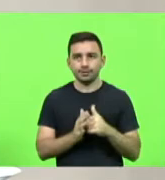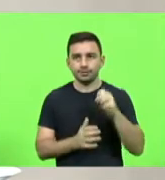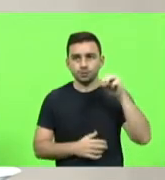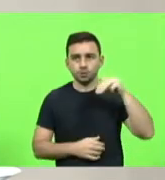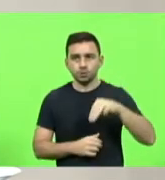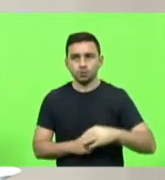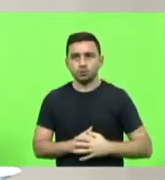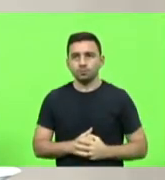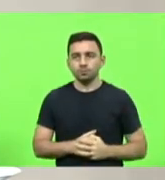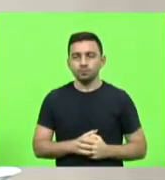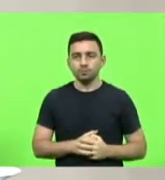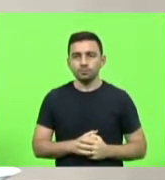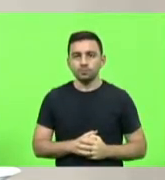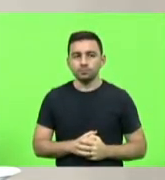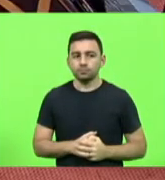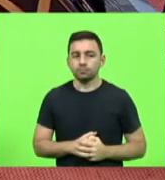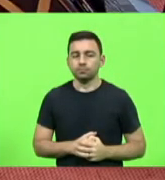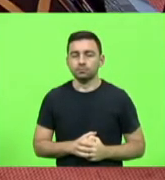deputado.